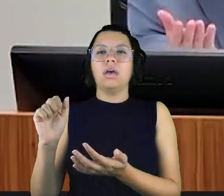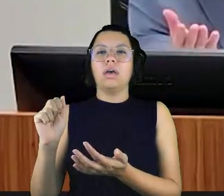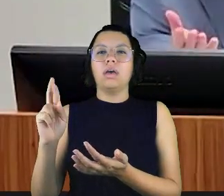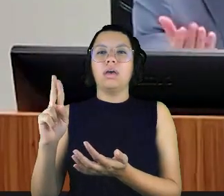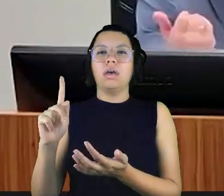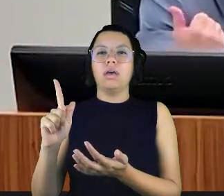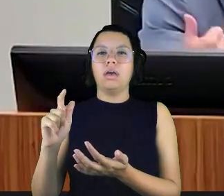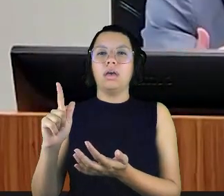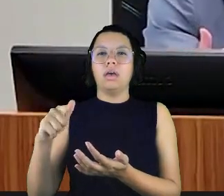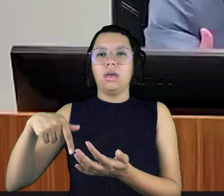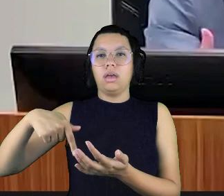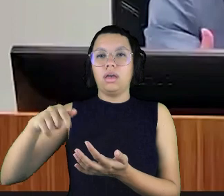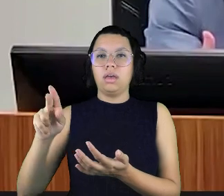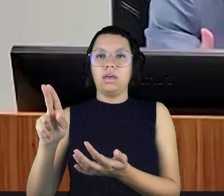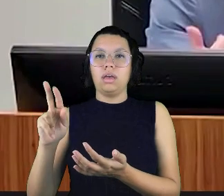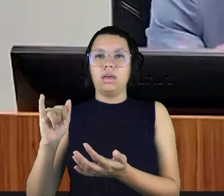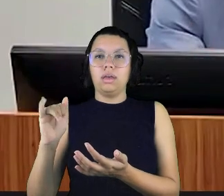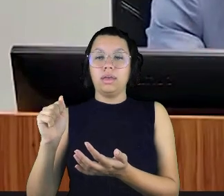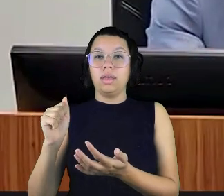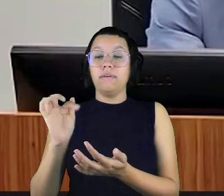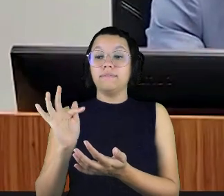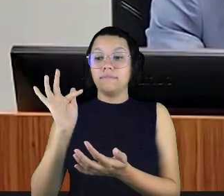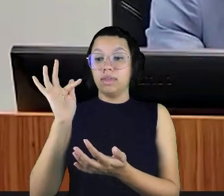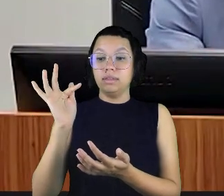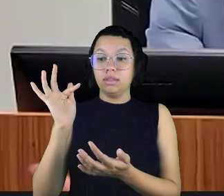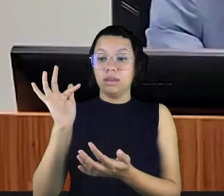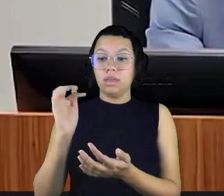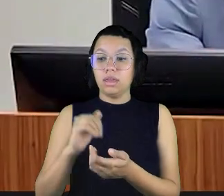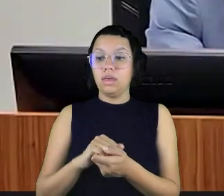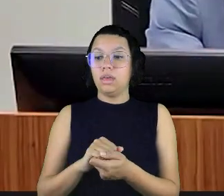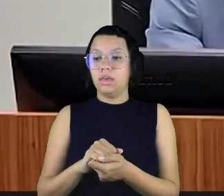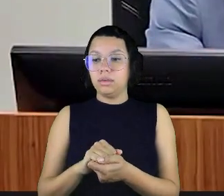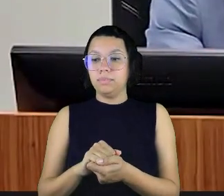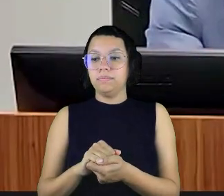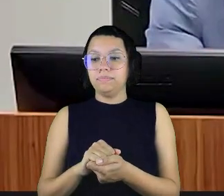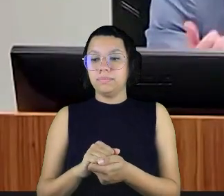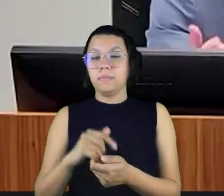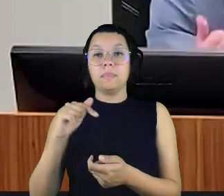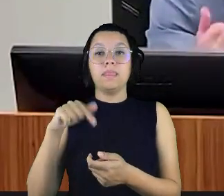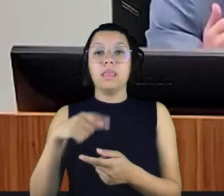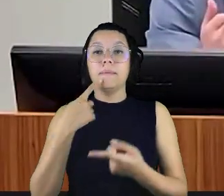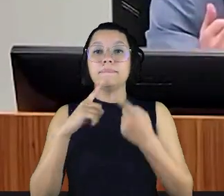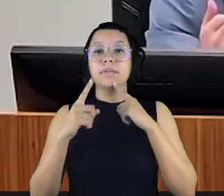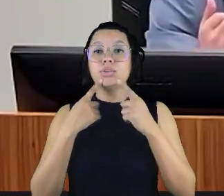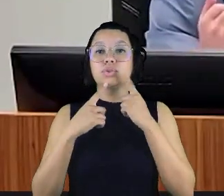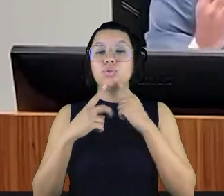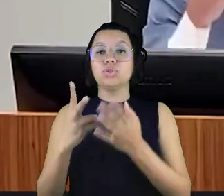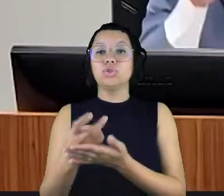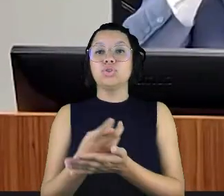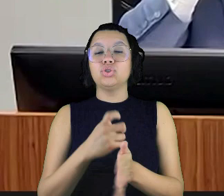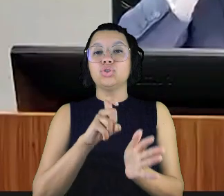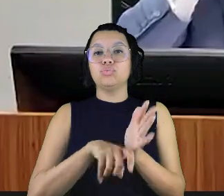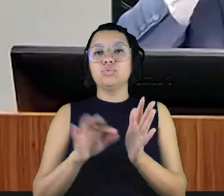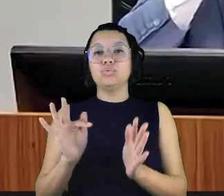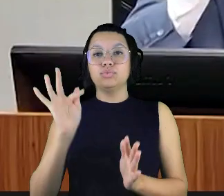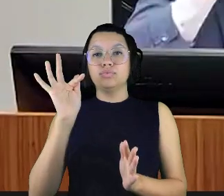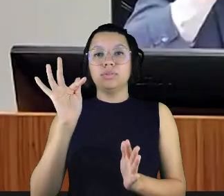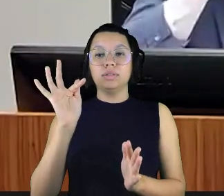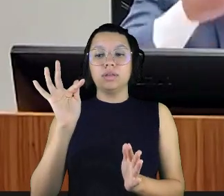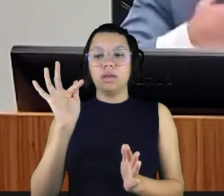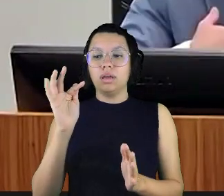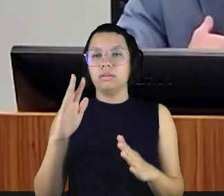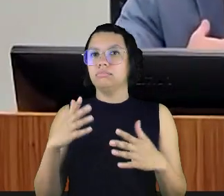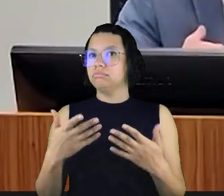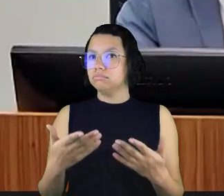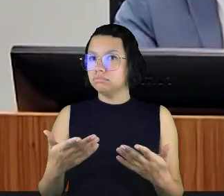coordenador, sei lá, aqui para discutir tributo federal. Então, essas são coisas que